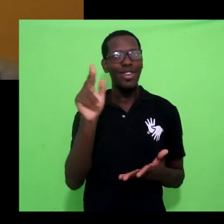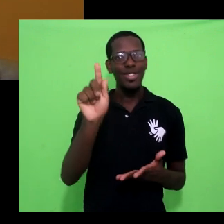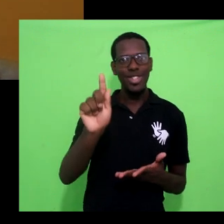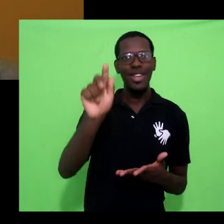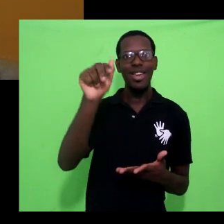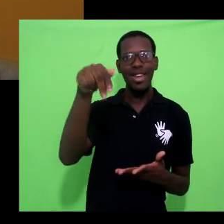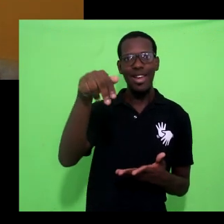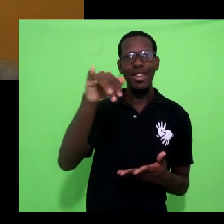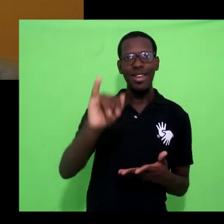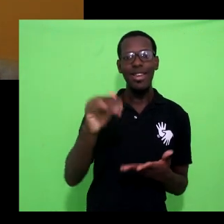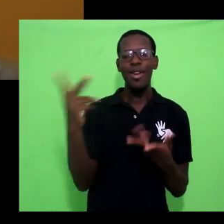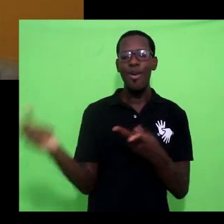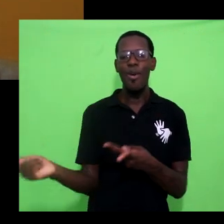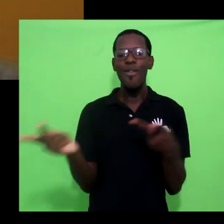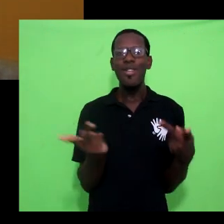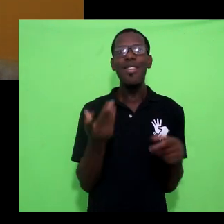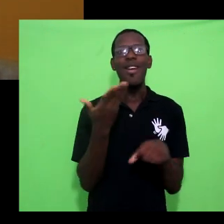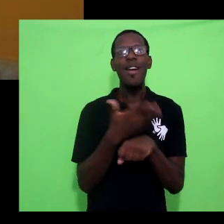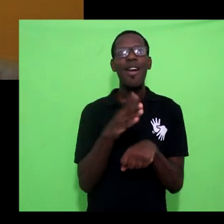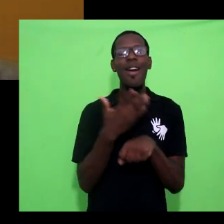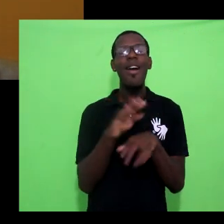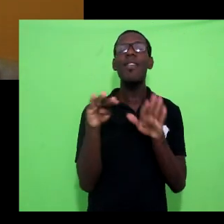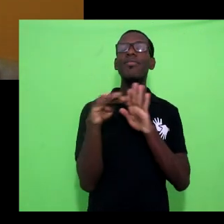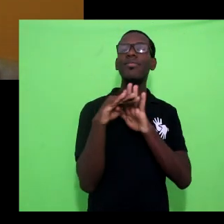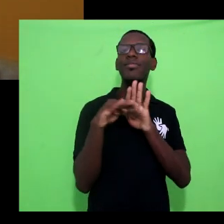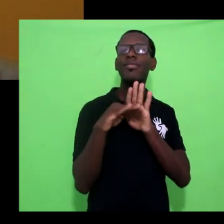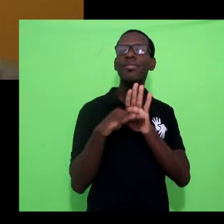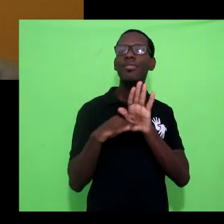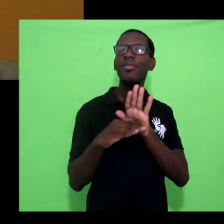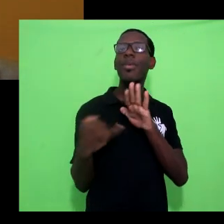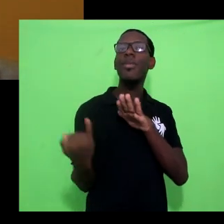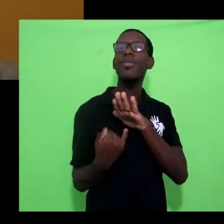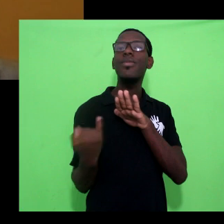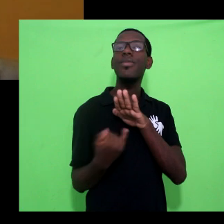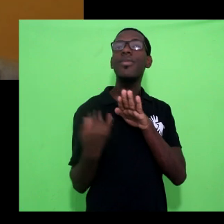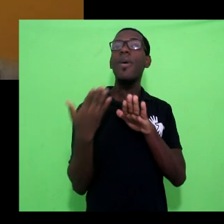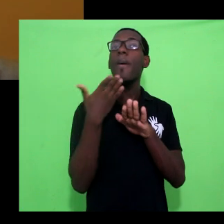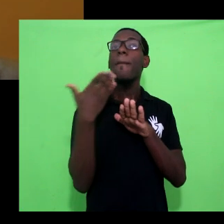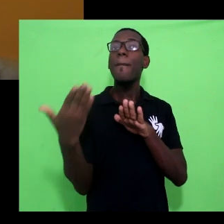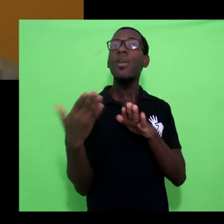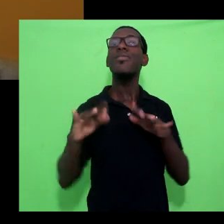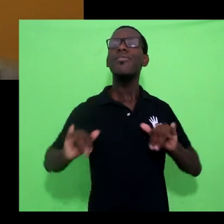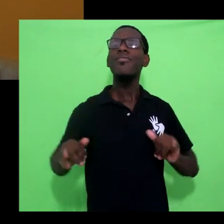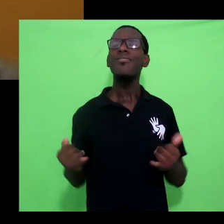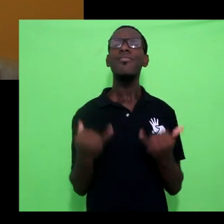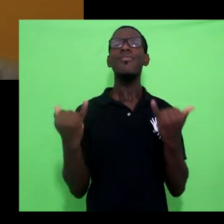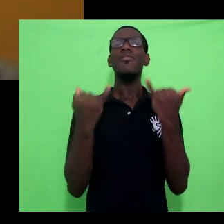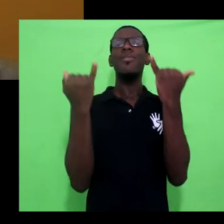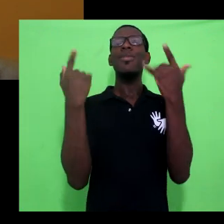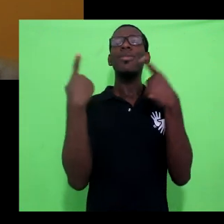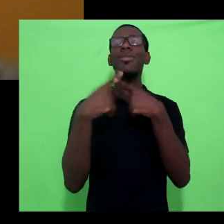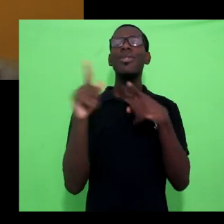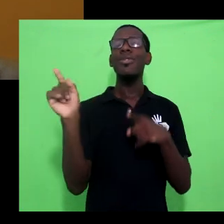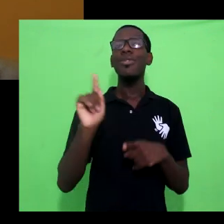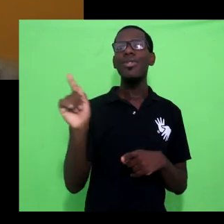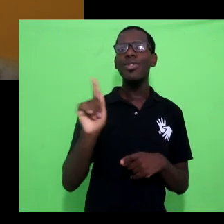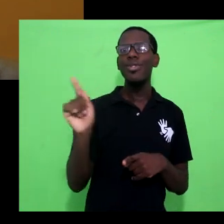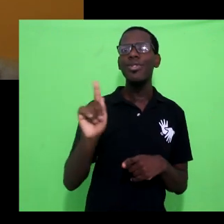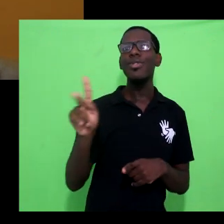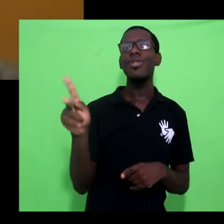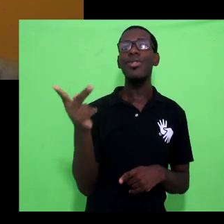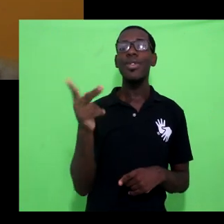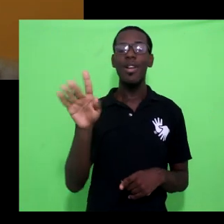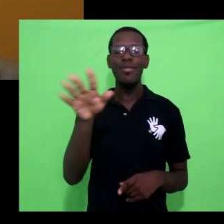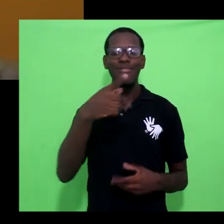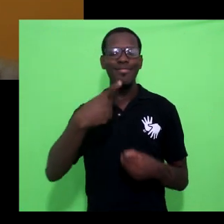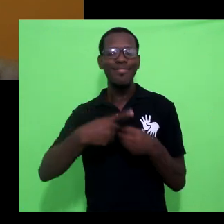Olá, meu nome é Diogo Piaçadas Mercedes, sou professor de História e estou aqui hoje no evento do IHGNI. Fui convidado para participar